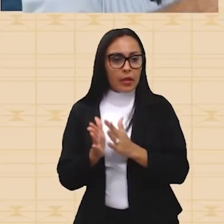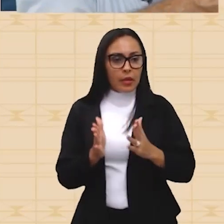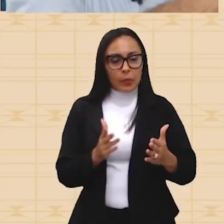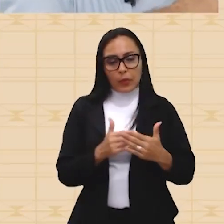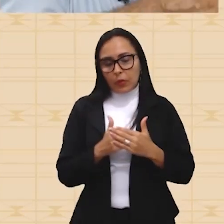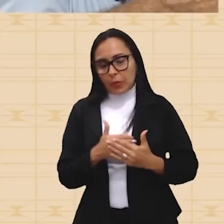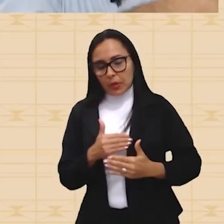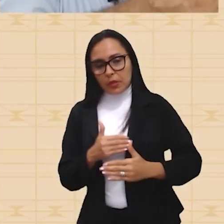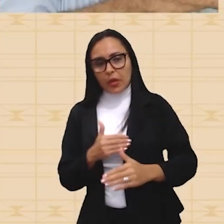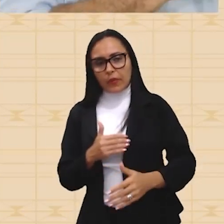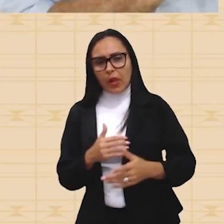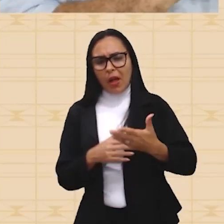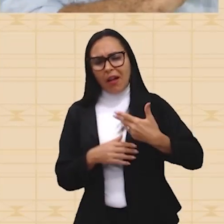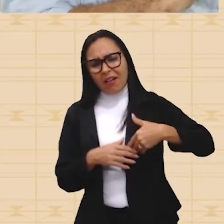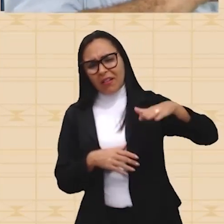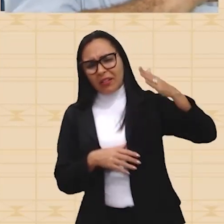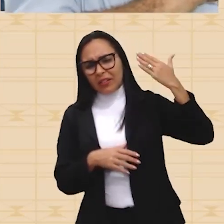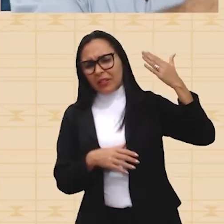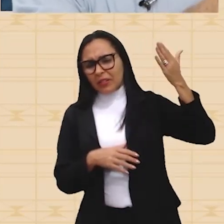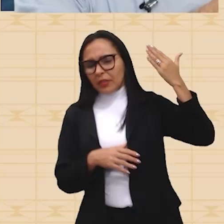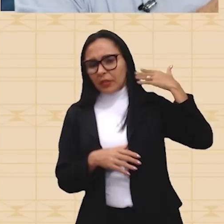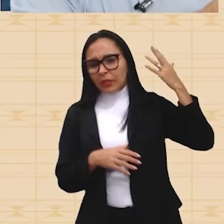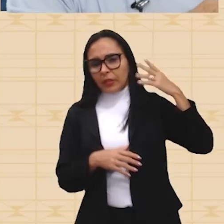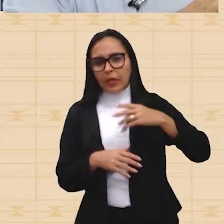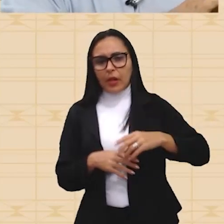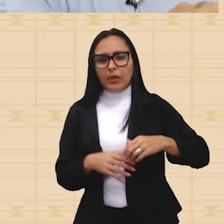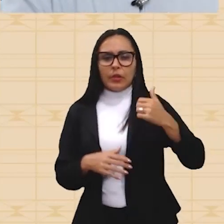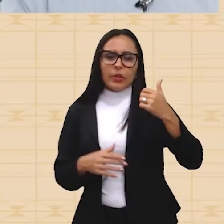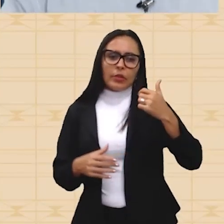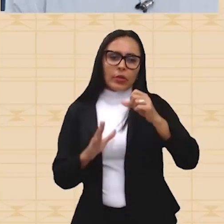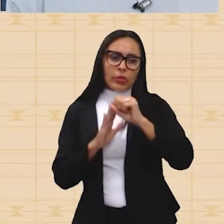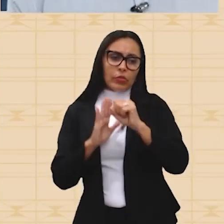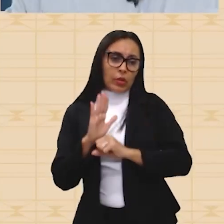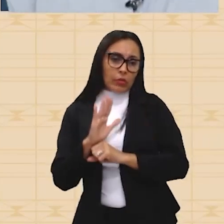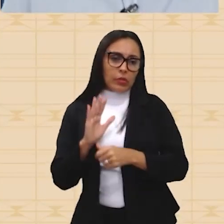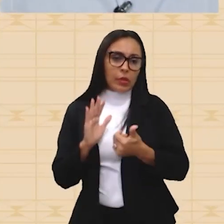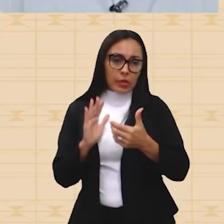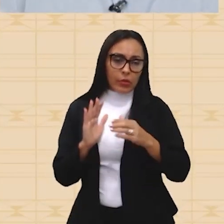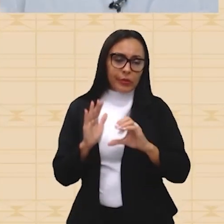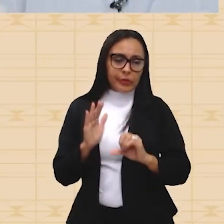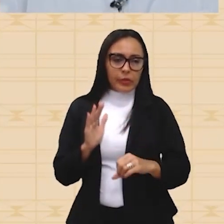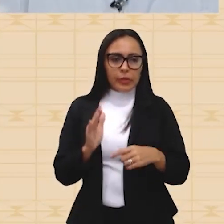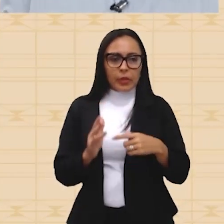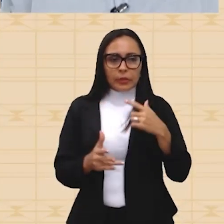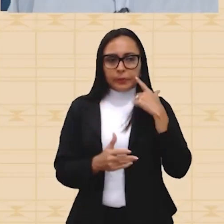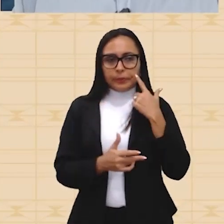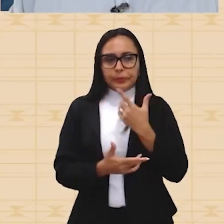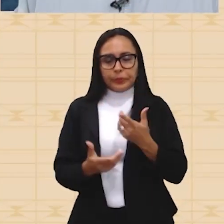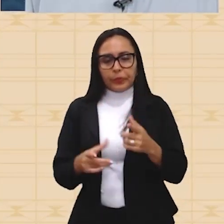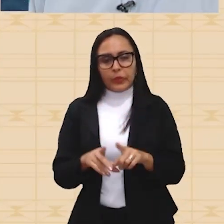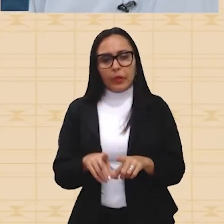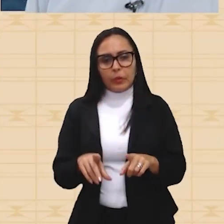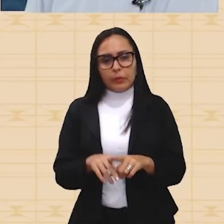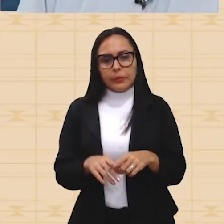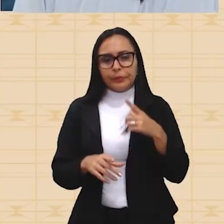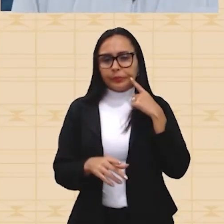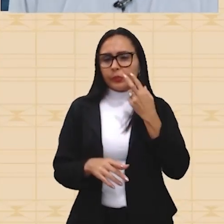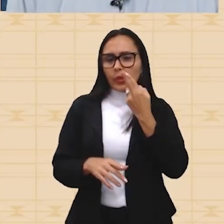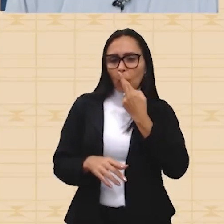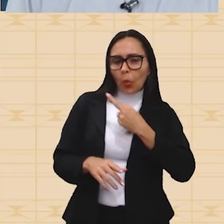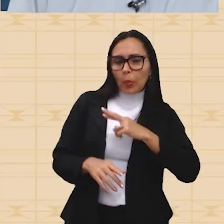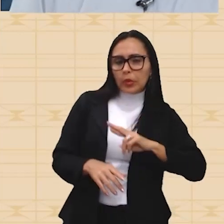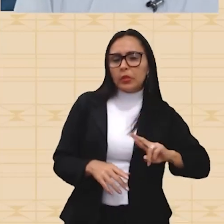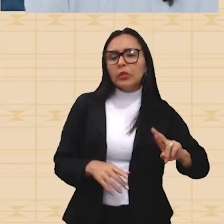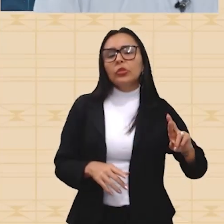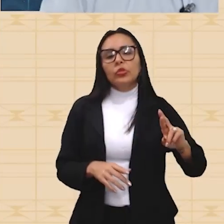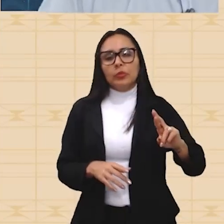começaram lá, antes na primeira metade do século XIX, também foram vistos como modernos, né? O romantismo, os primeiros